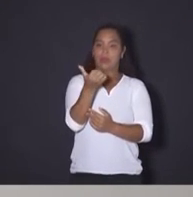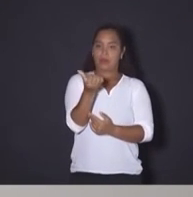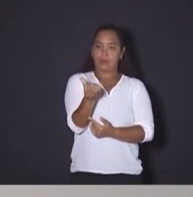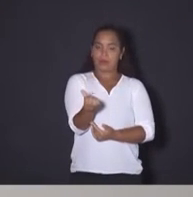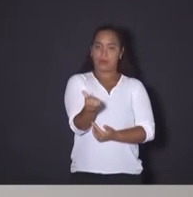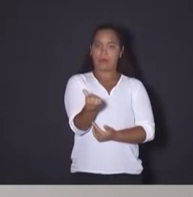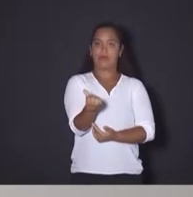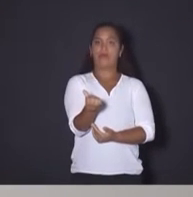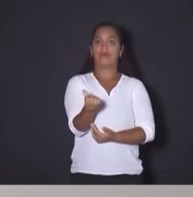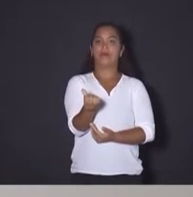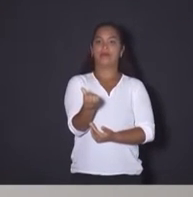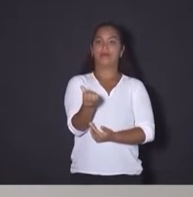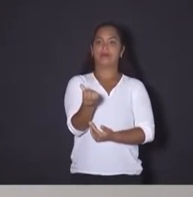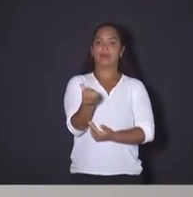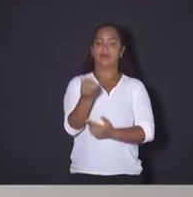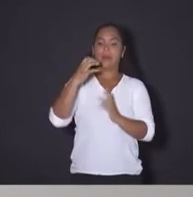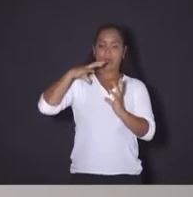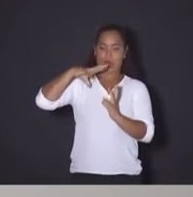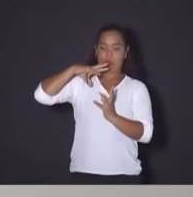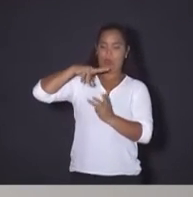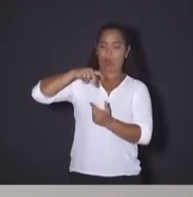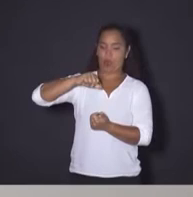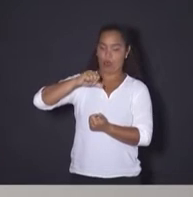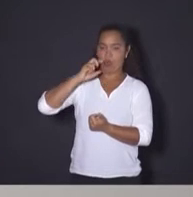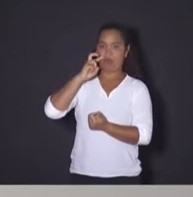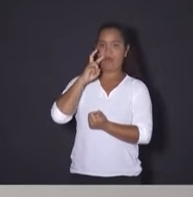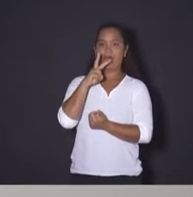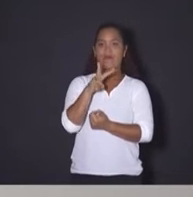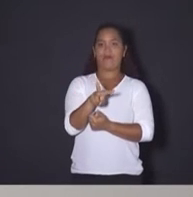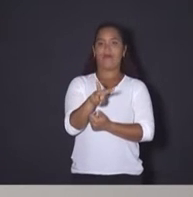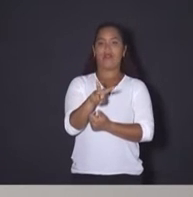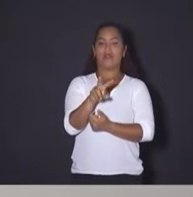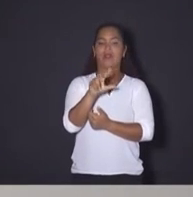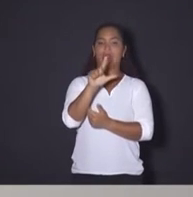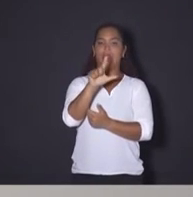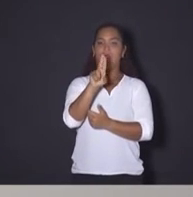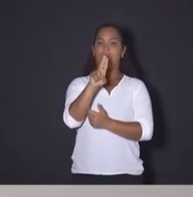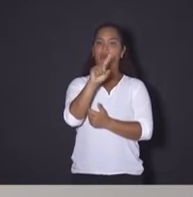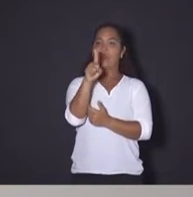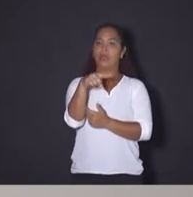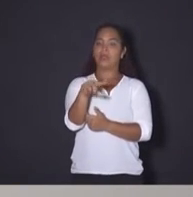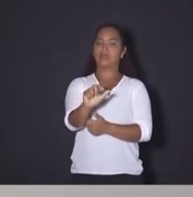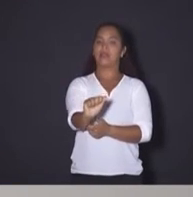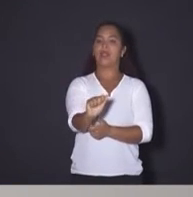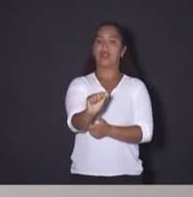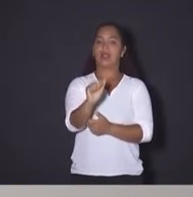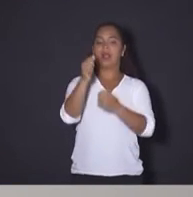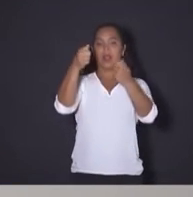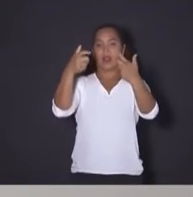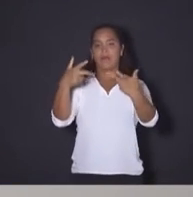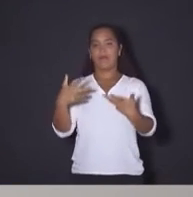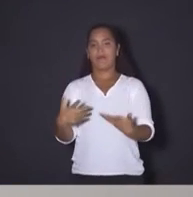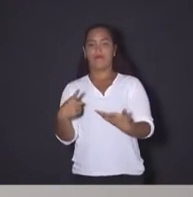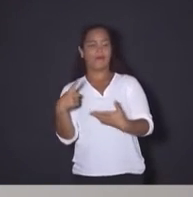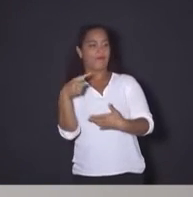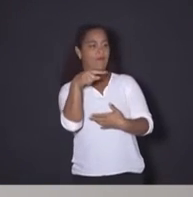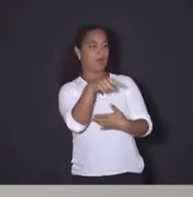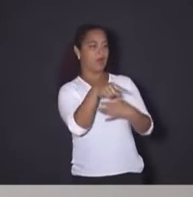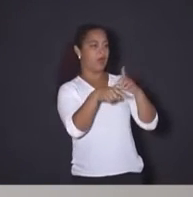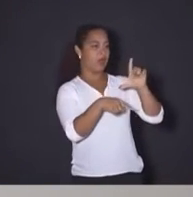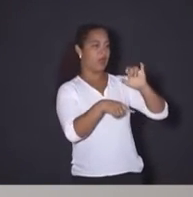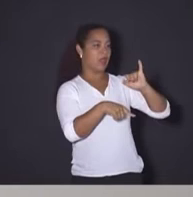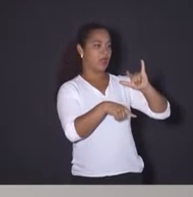do mundo visível encerramos uma etapa com luiza bairros luiza falando de lélia nos disse